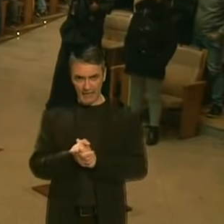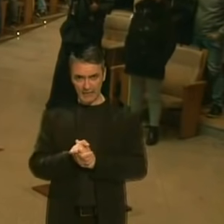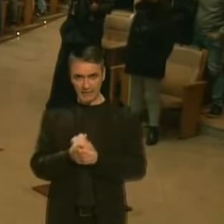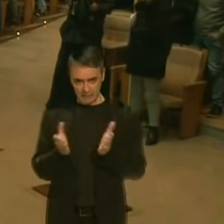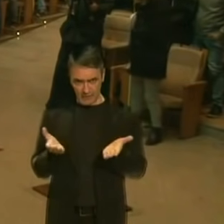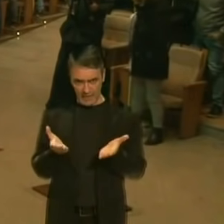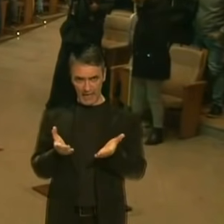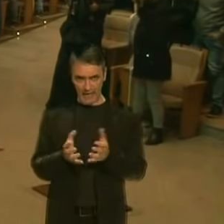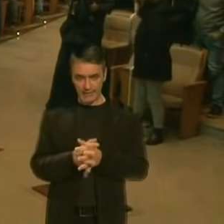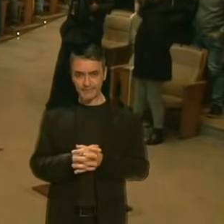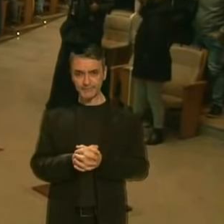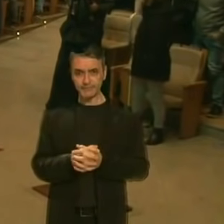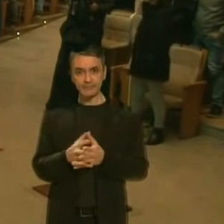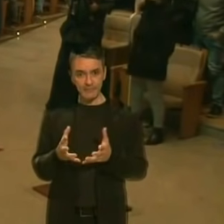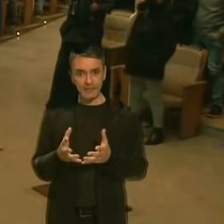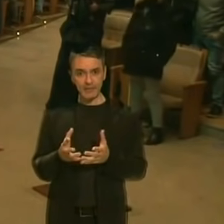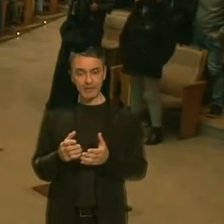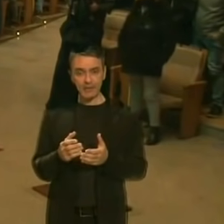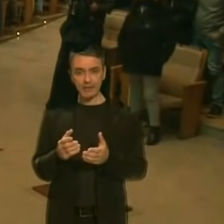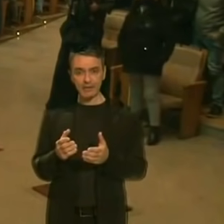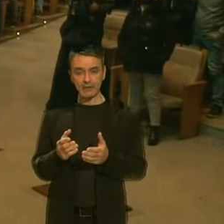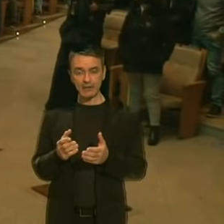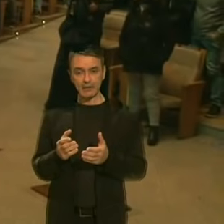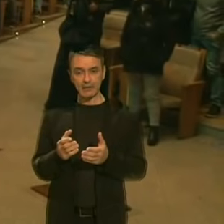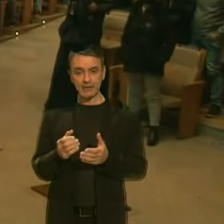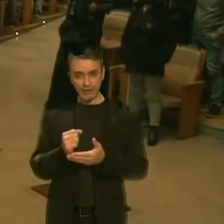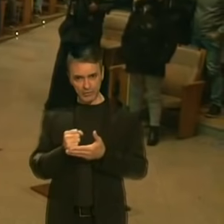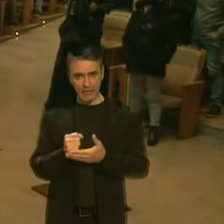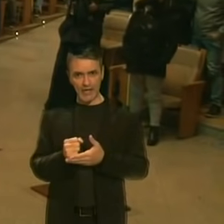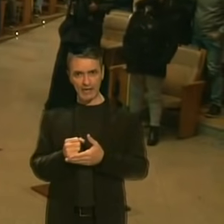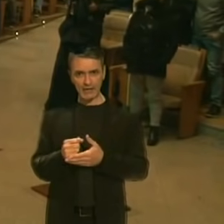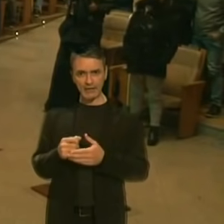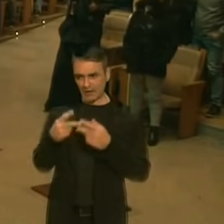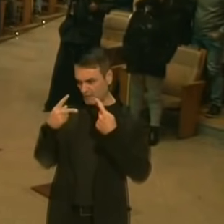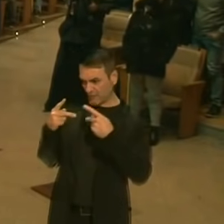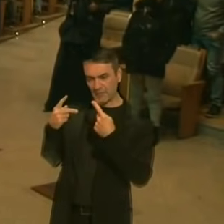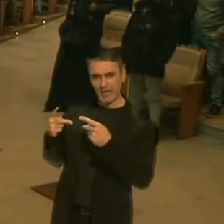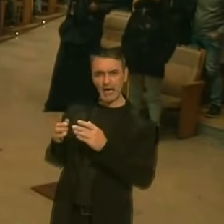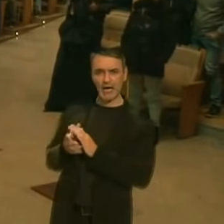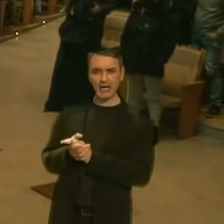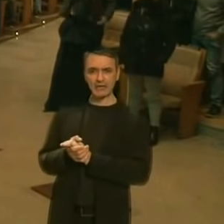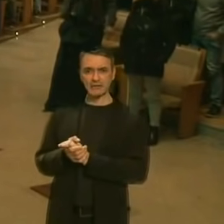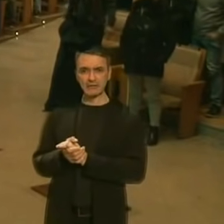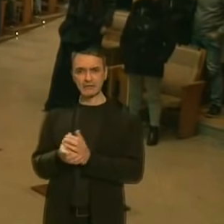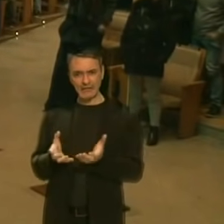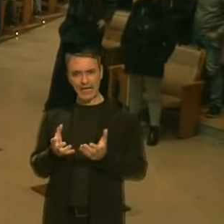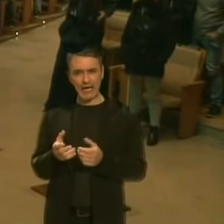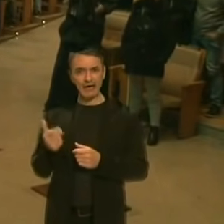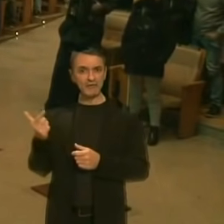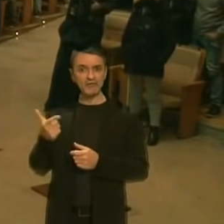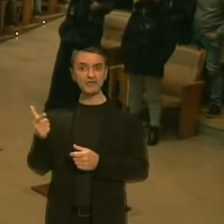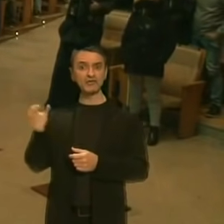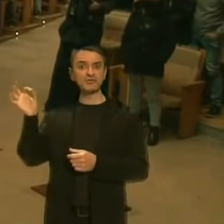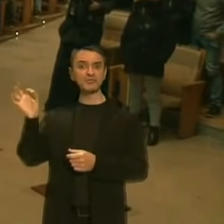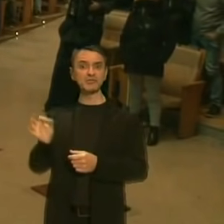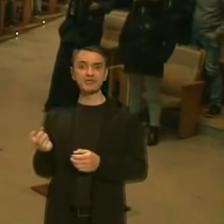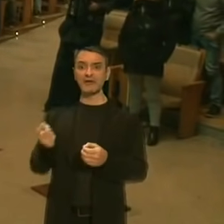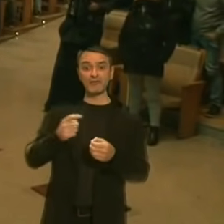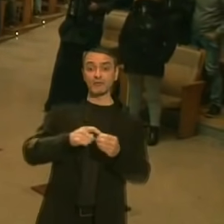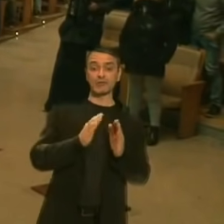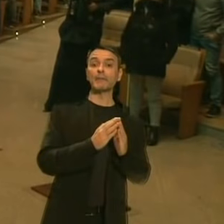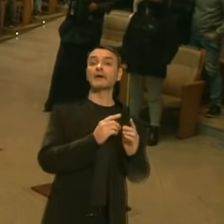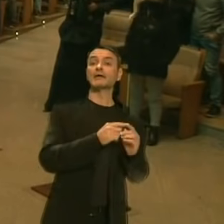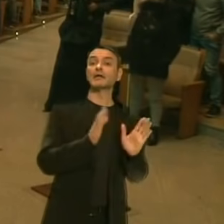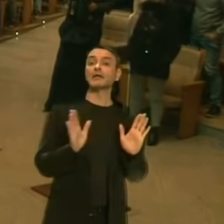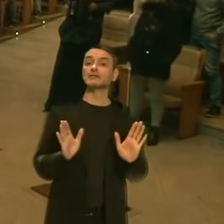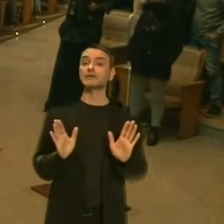na brecha, a entrar nessa porta? Se estavam dizendo que 22% da igreja não vai voltar, eu quero dizer